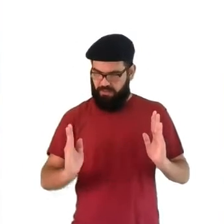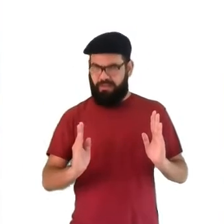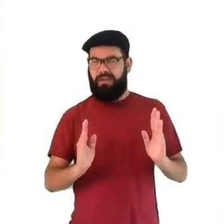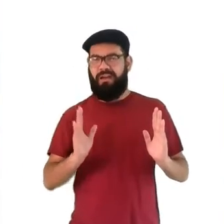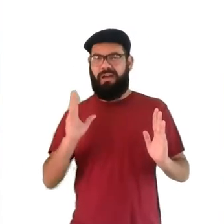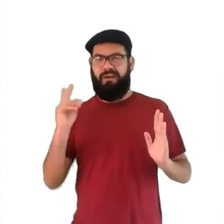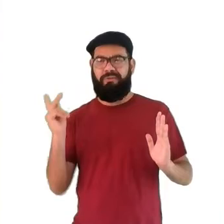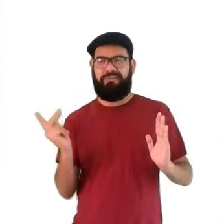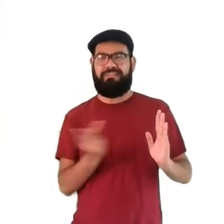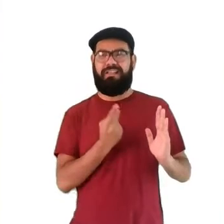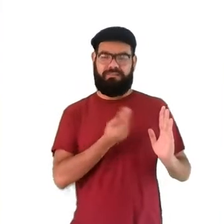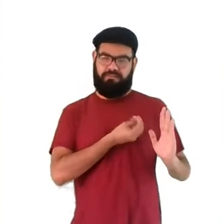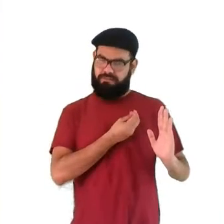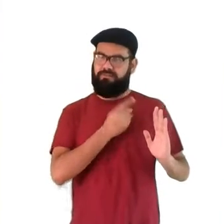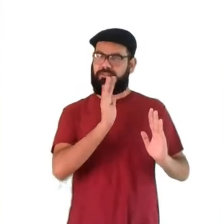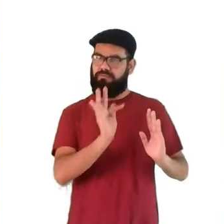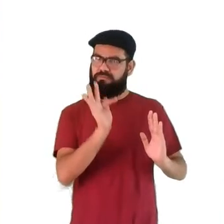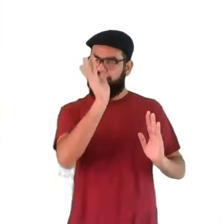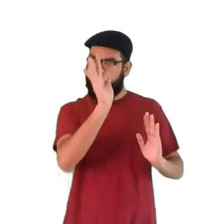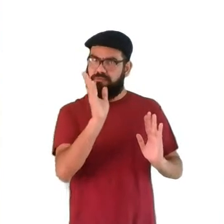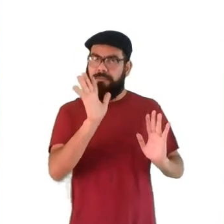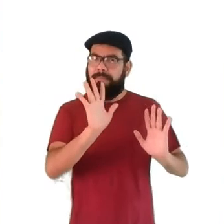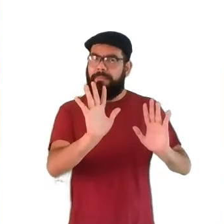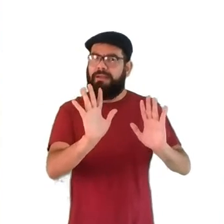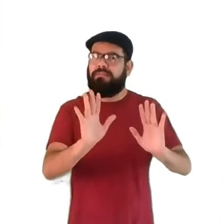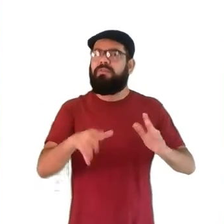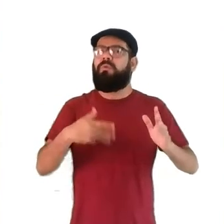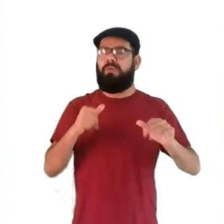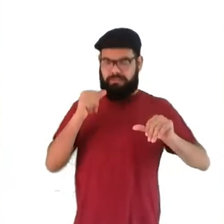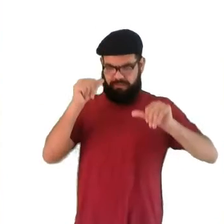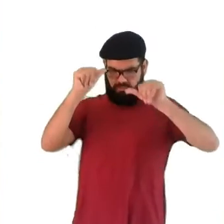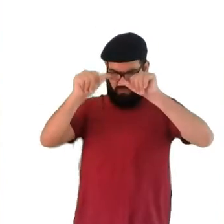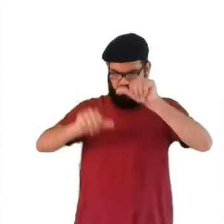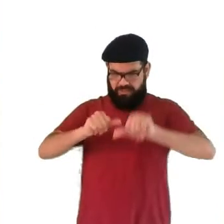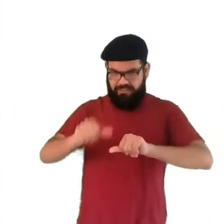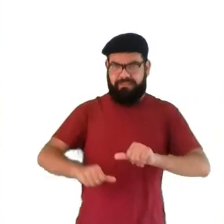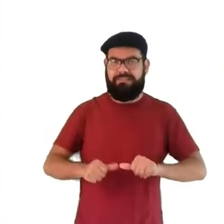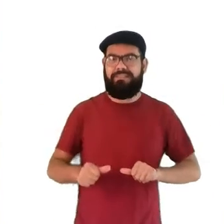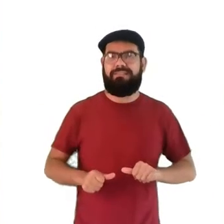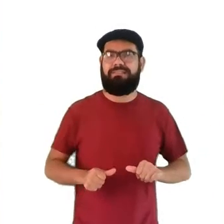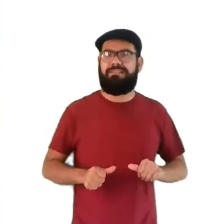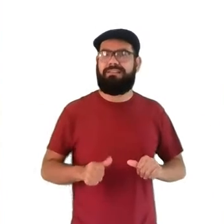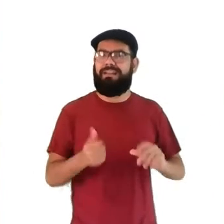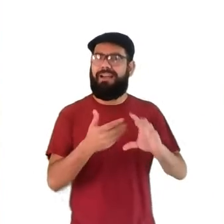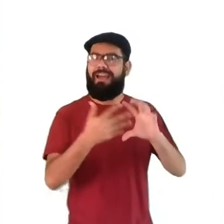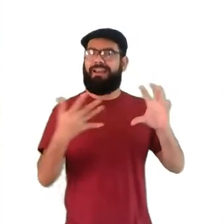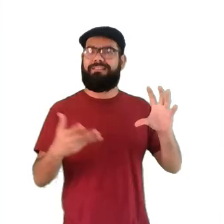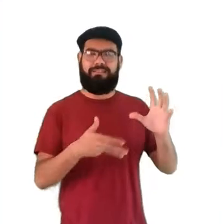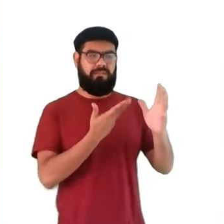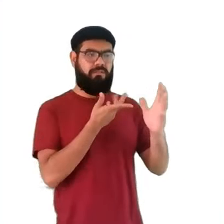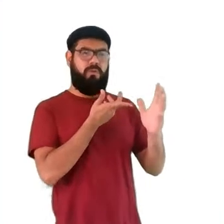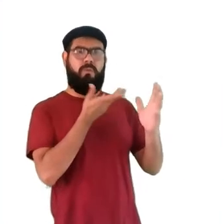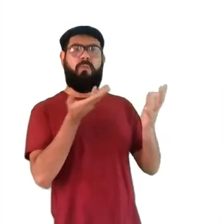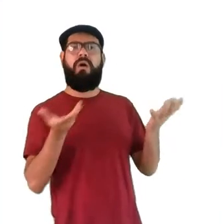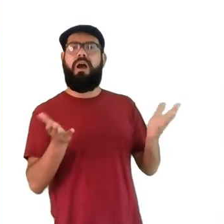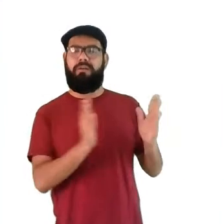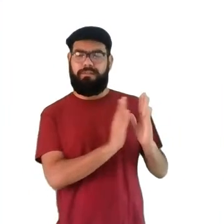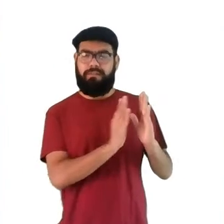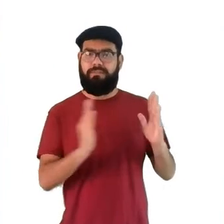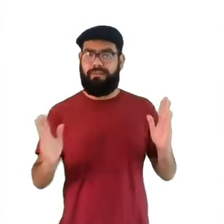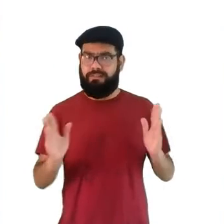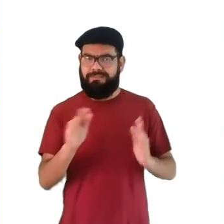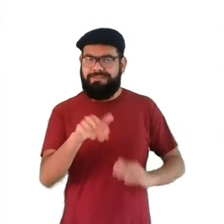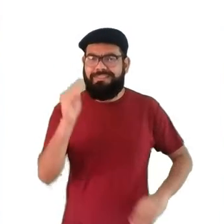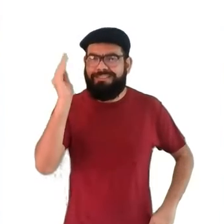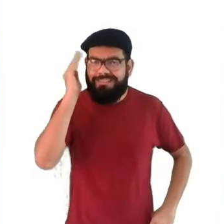todos nós, tá? Mas e aí, quais são as mudanças e as características dessa fase? Vocês sabem? Não?